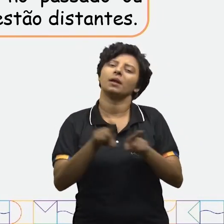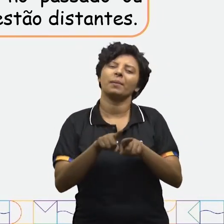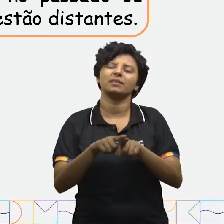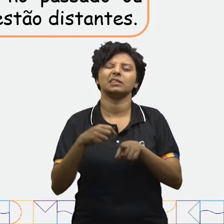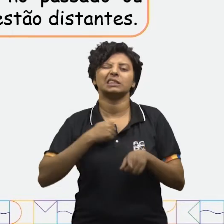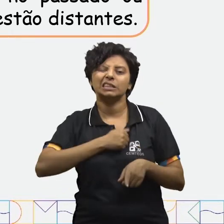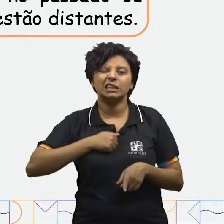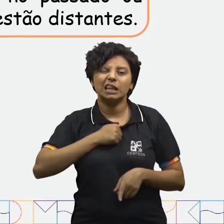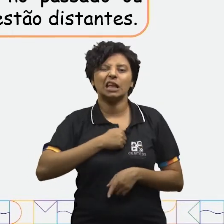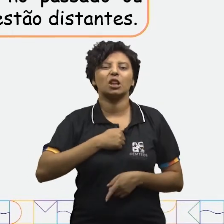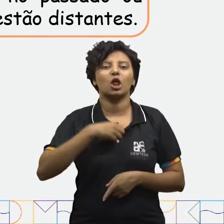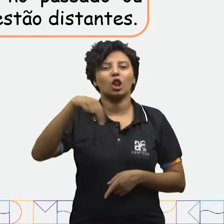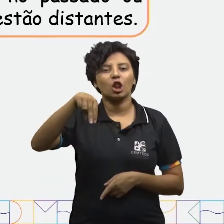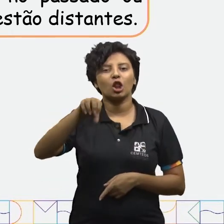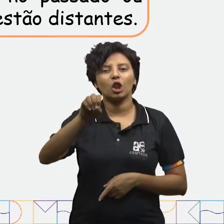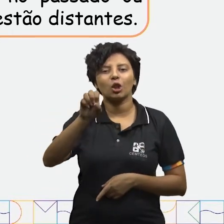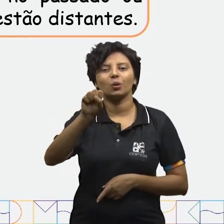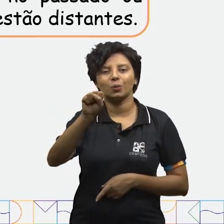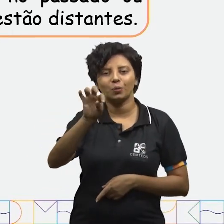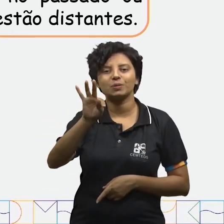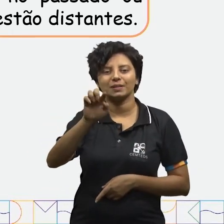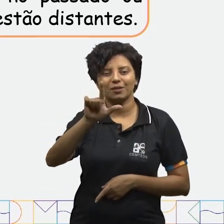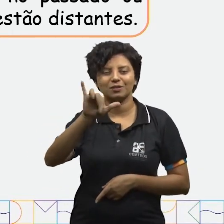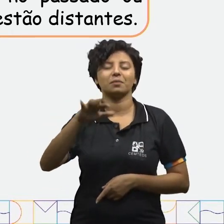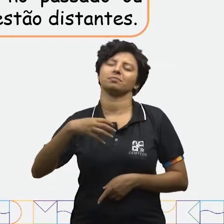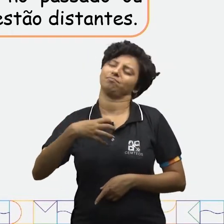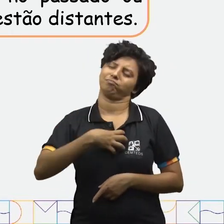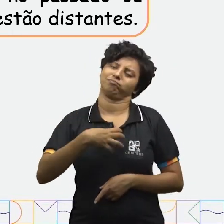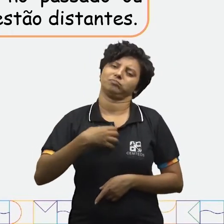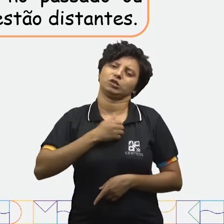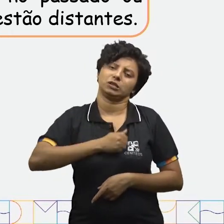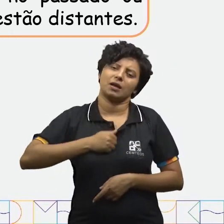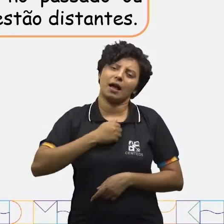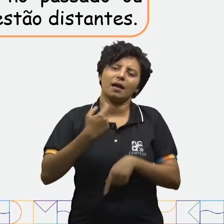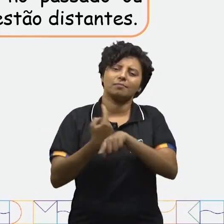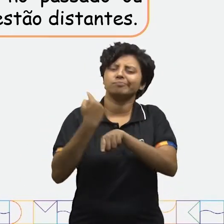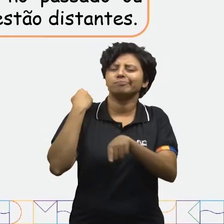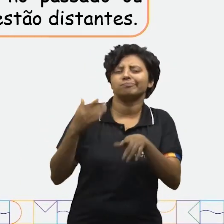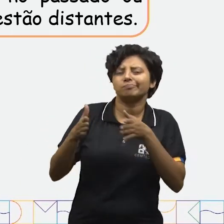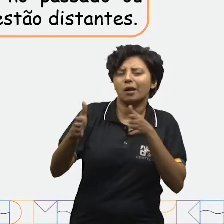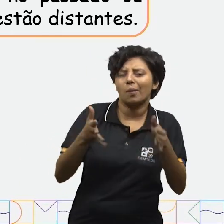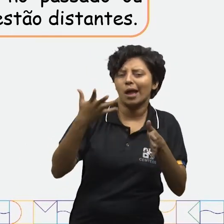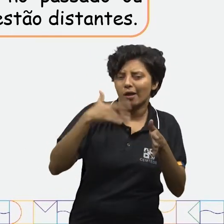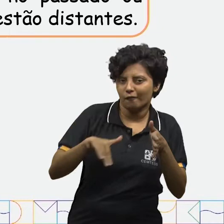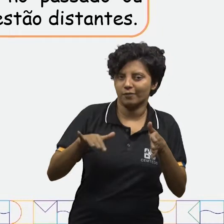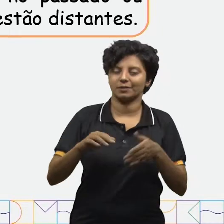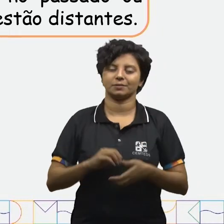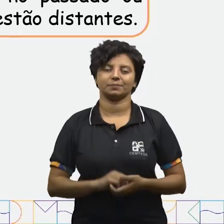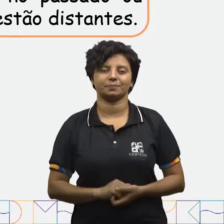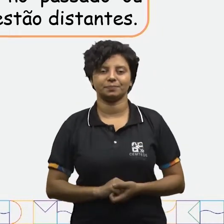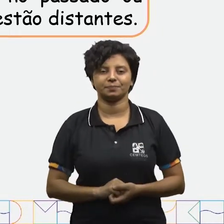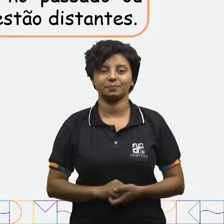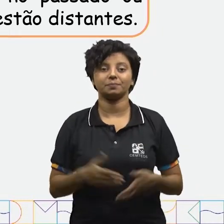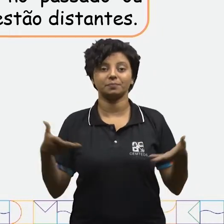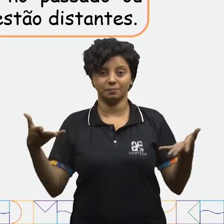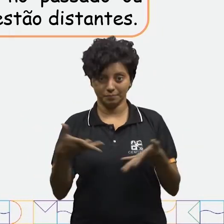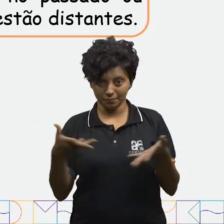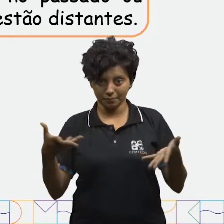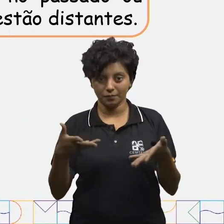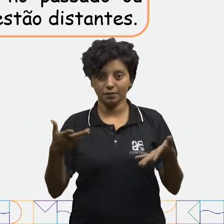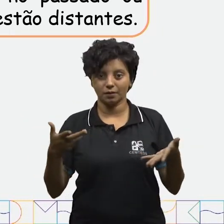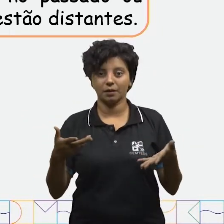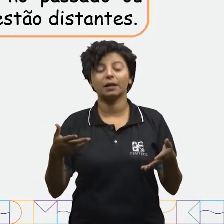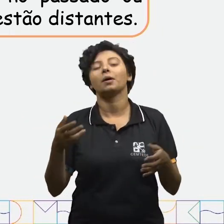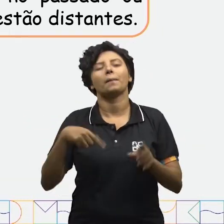que davam uma nostalgia, ou seja, uma sensação de saudade daquela época tão distante. Bom,